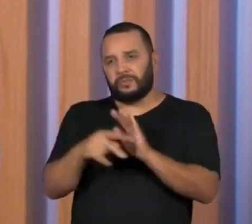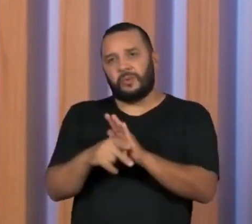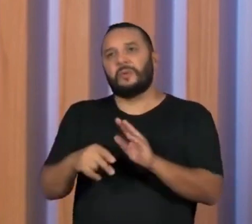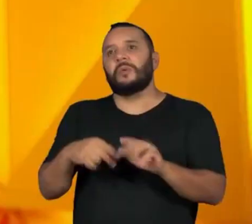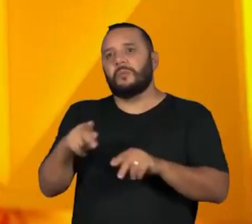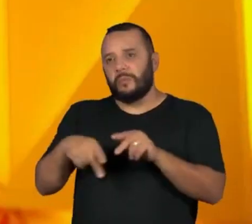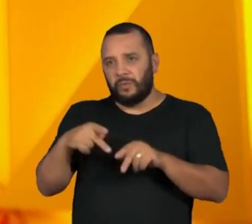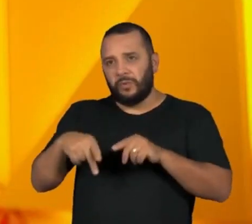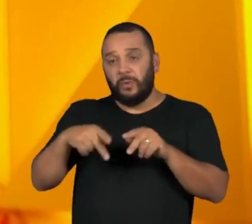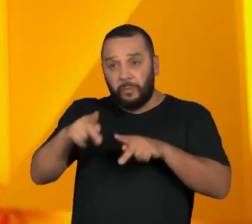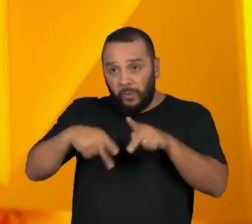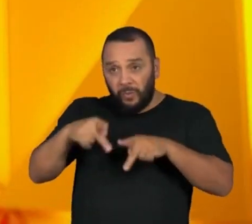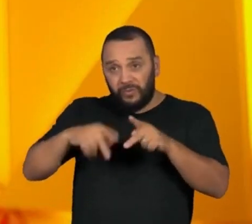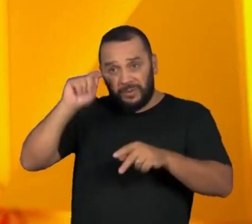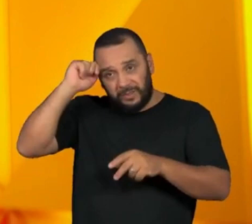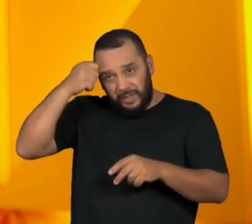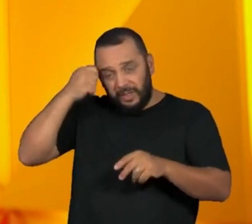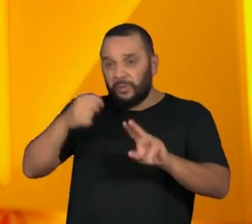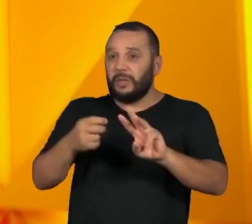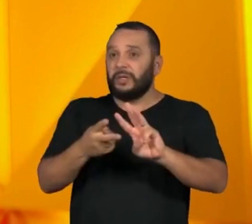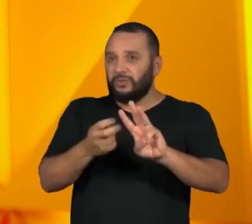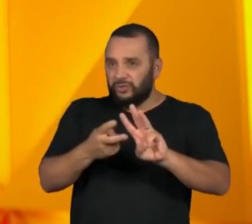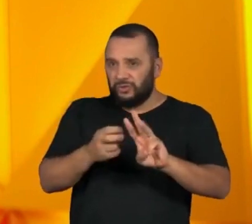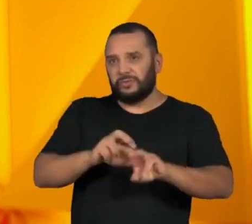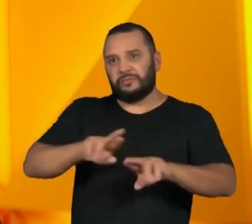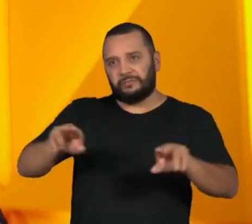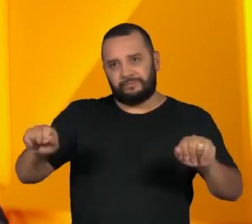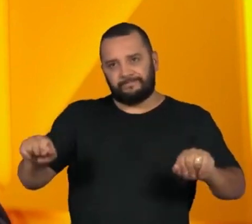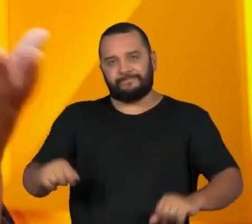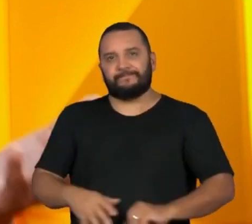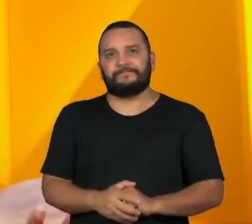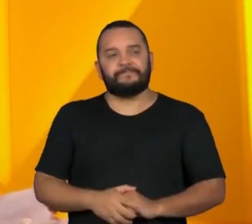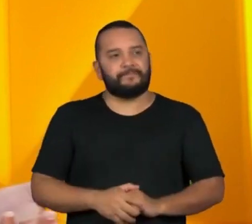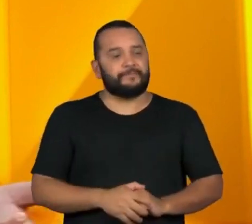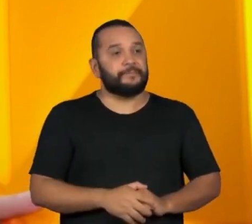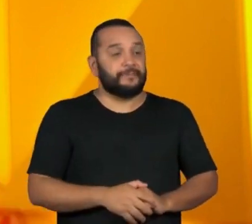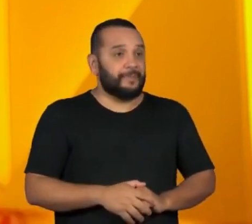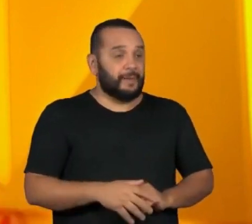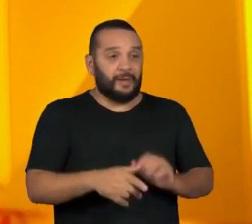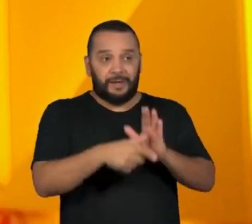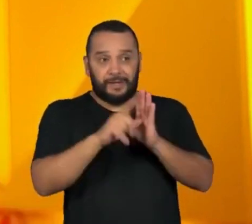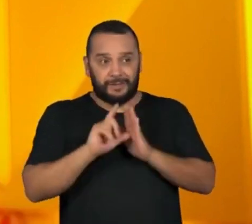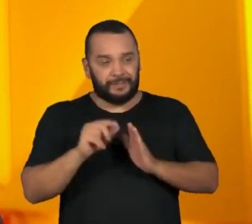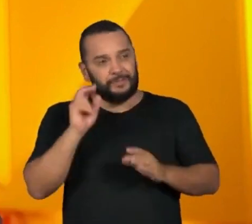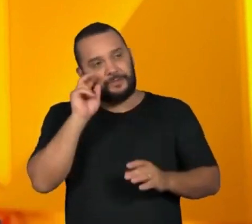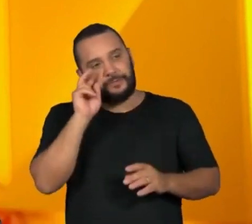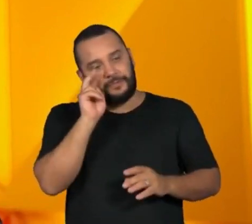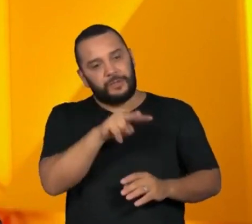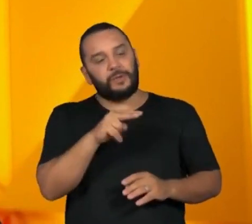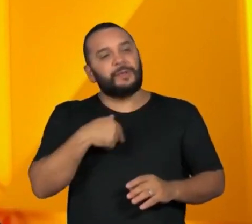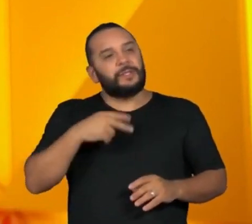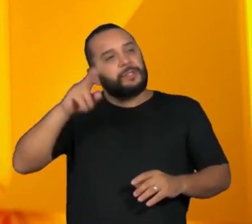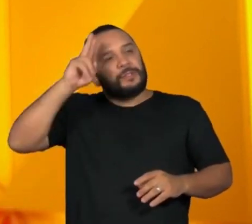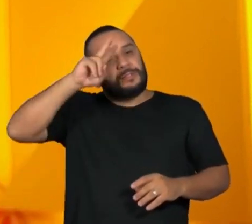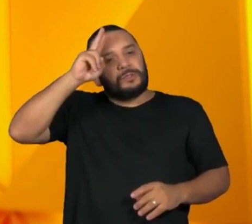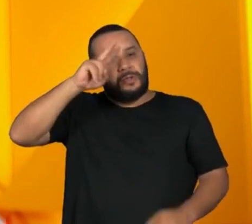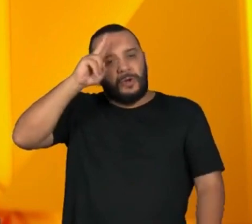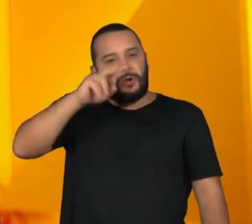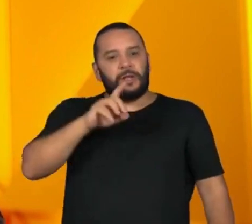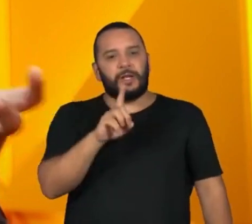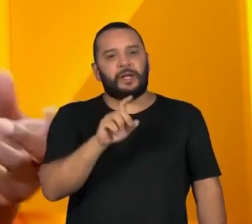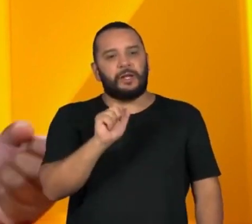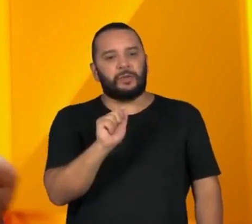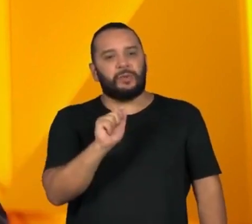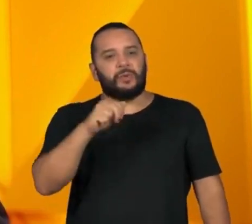pobre Giovani e a gente no outro bloco A gente assistiu ali a história da dona pureza né E aí eu fiquei aqui